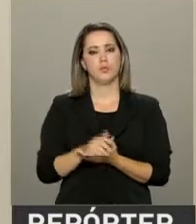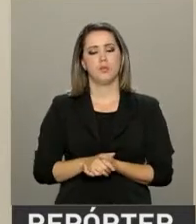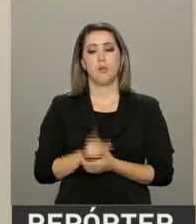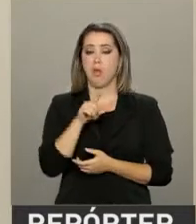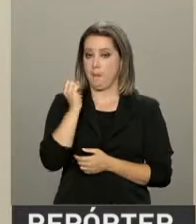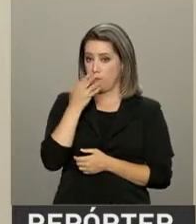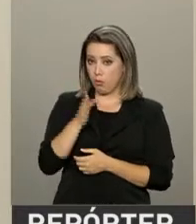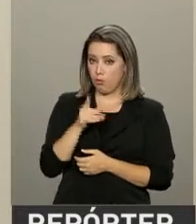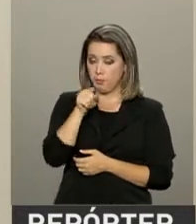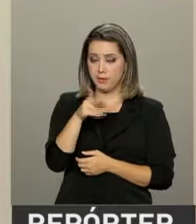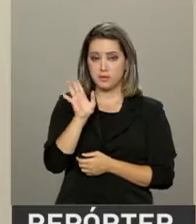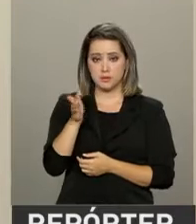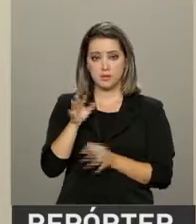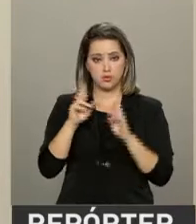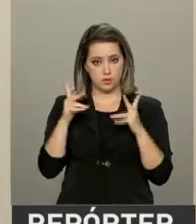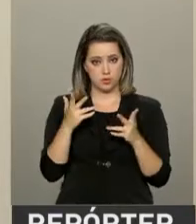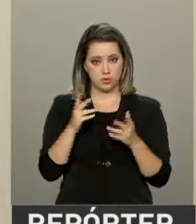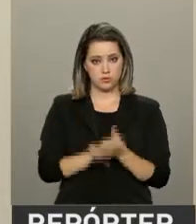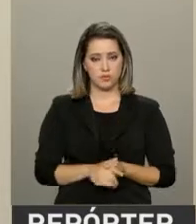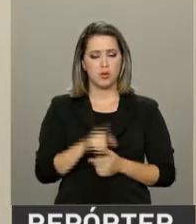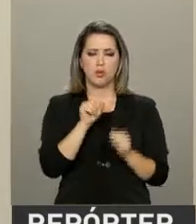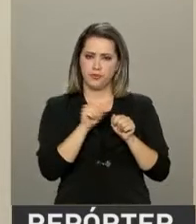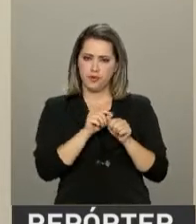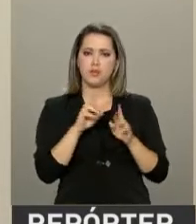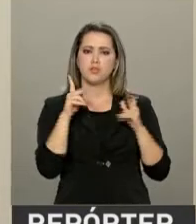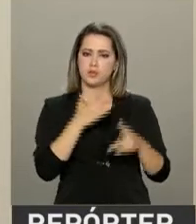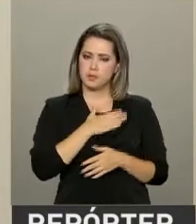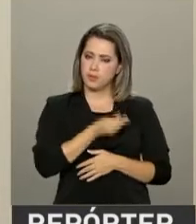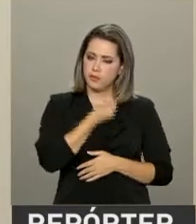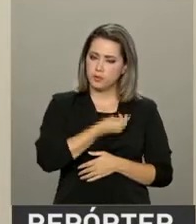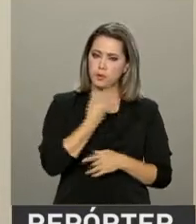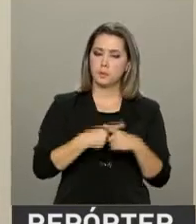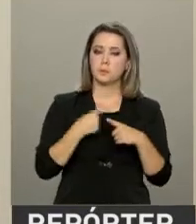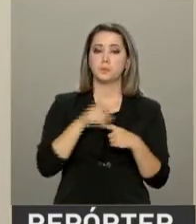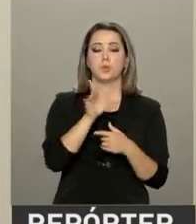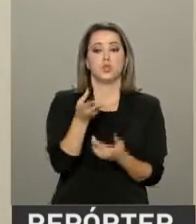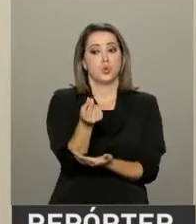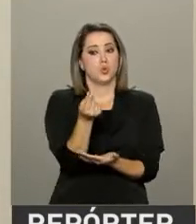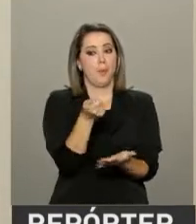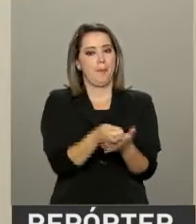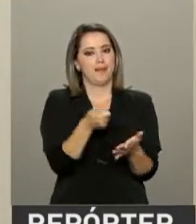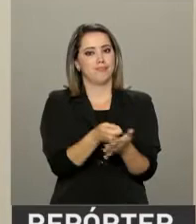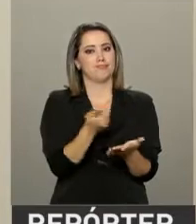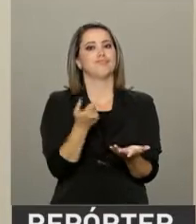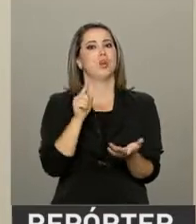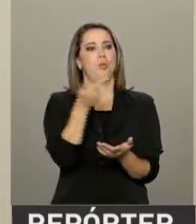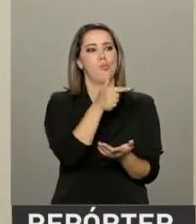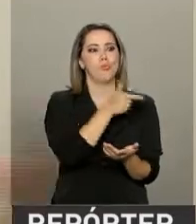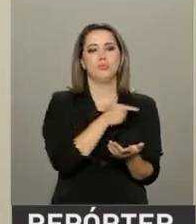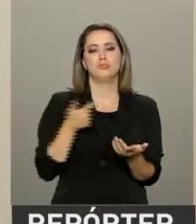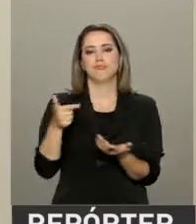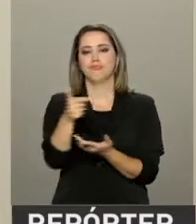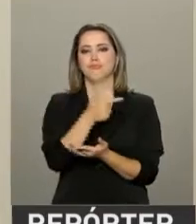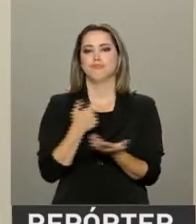popular fez diferença para você? Fez, né? E muito. Porque já é um dinheirinho que eu gasto